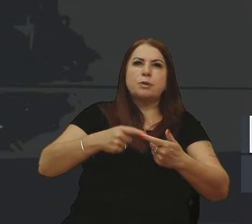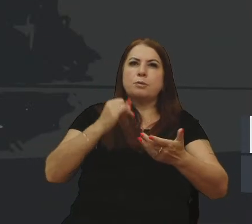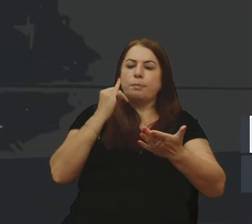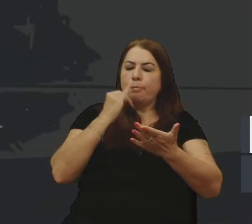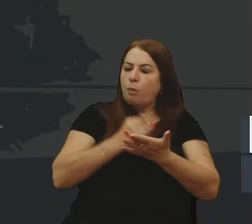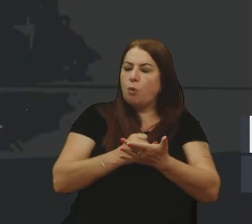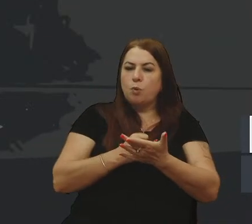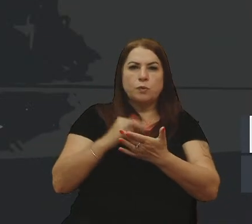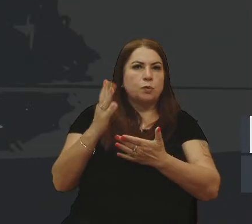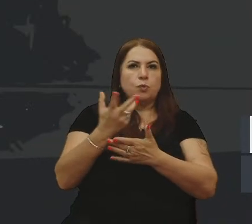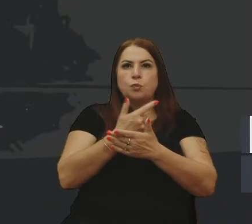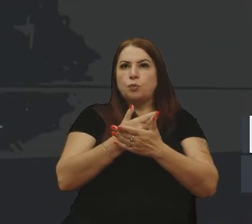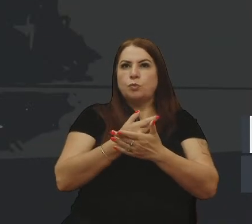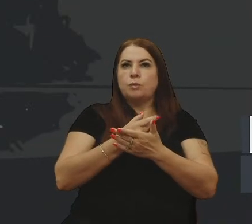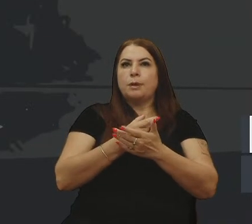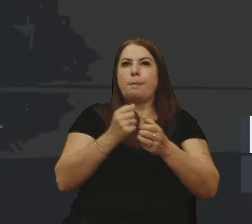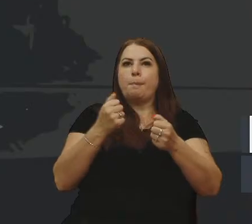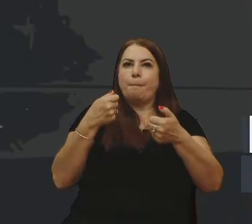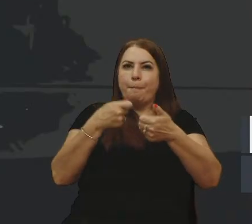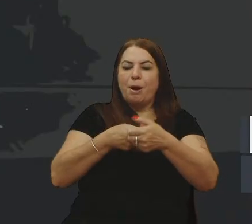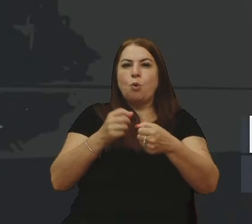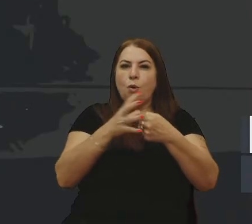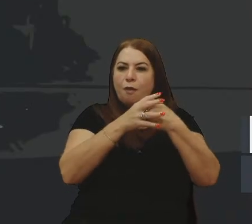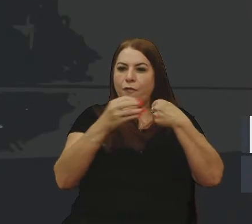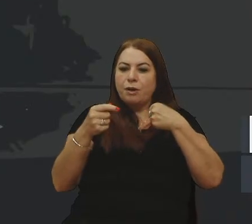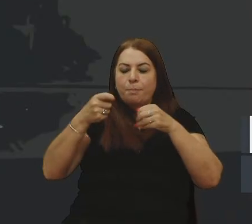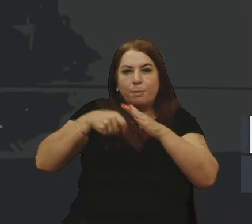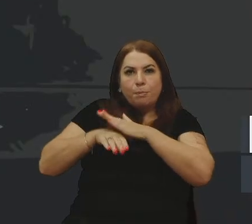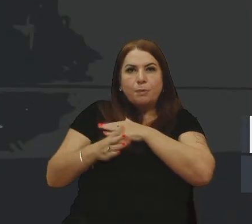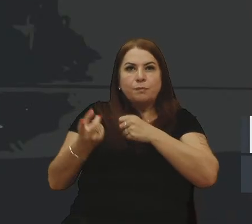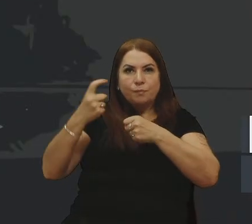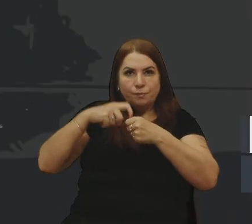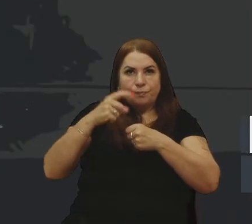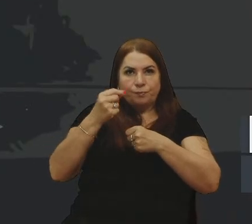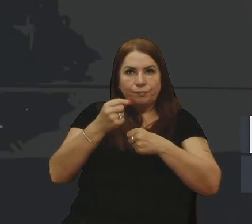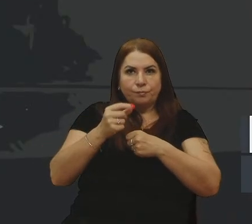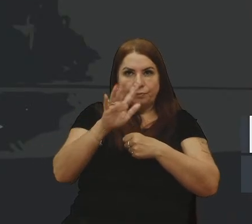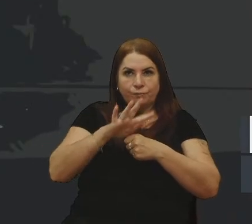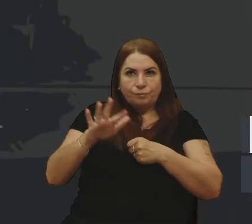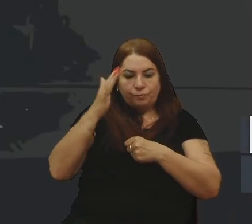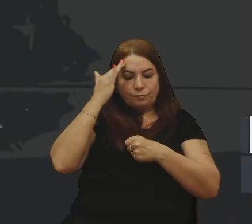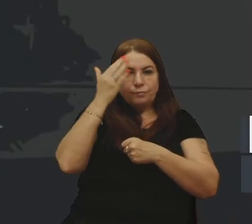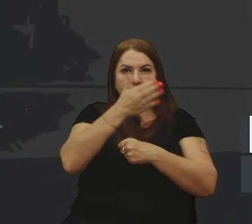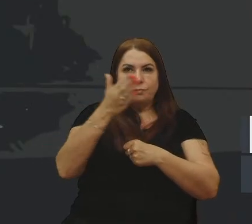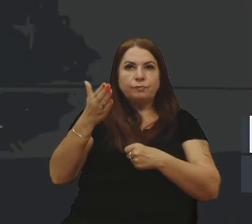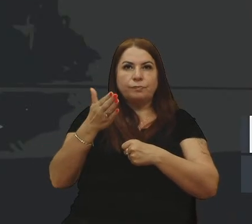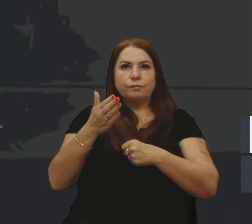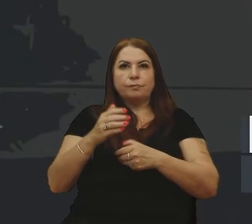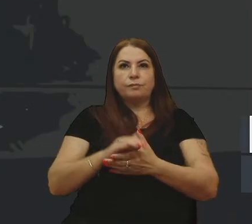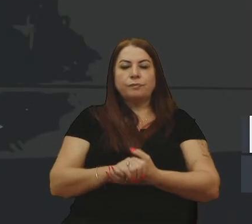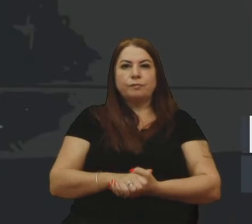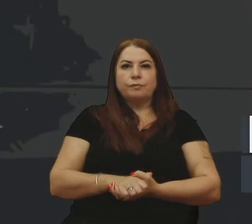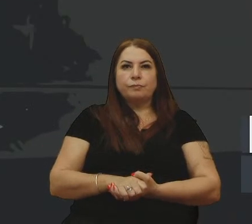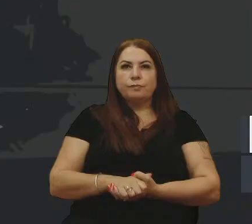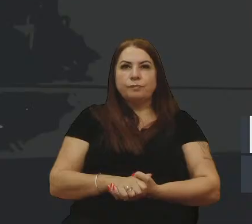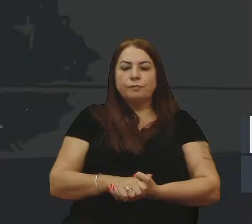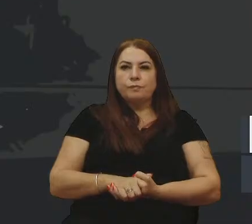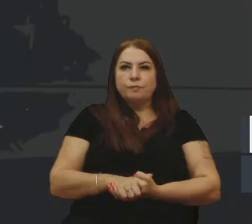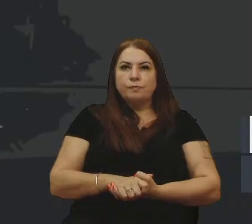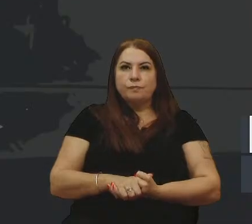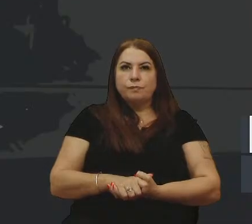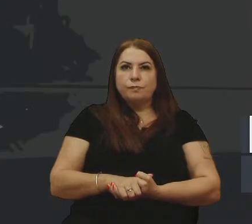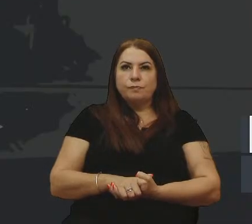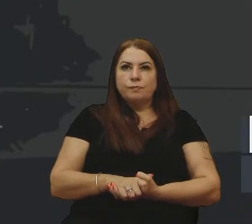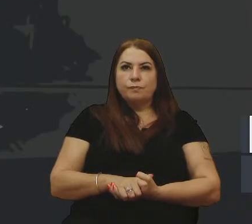impostos, fez tudo, pagou a franqueadora, é o que ele está colocando no bolso como retorno. Tá? Então, só para vocês entenderem aí um panorama geral do negócio.